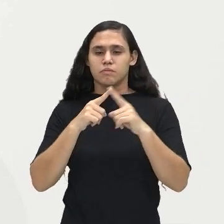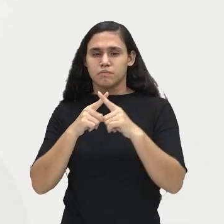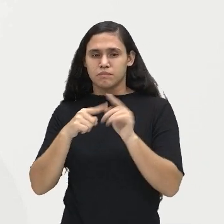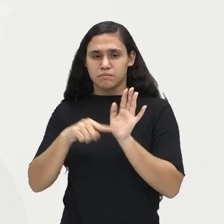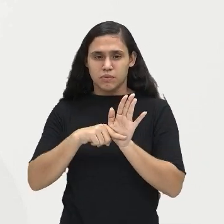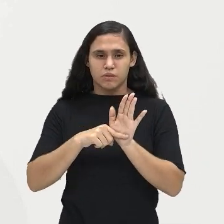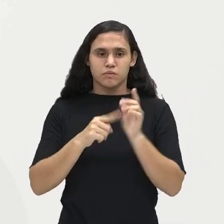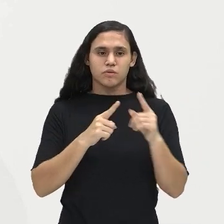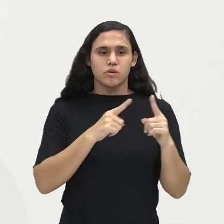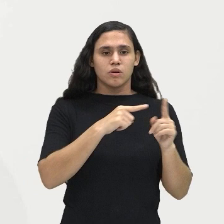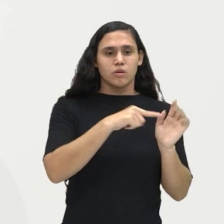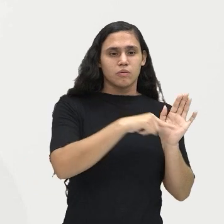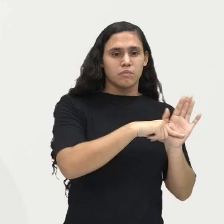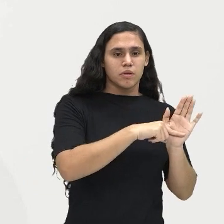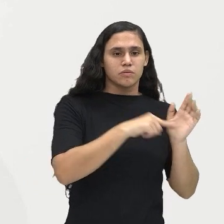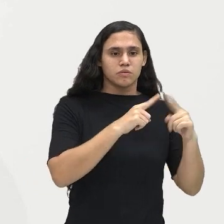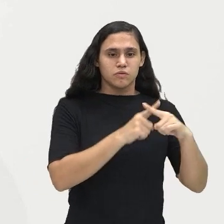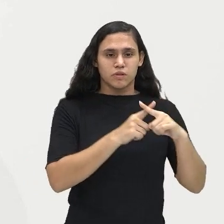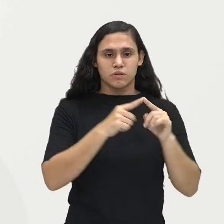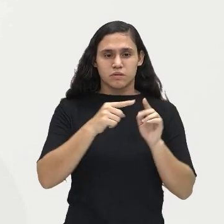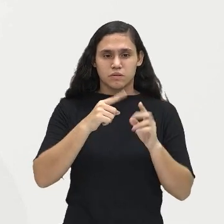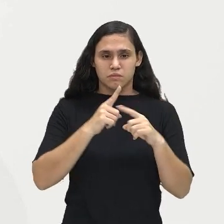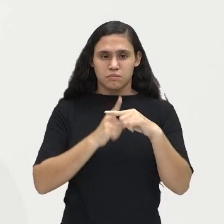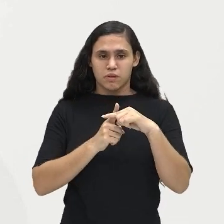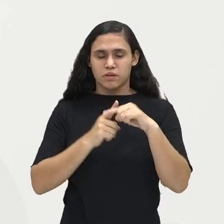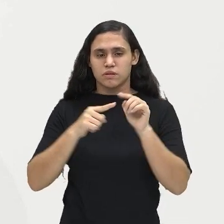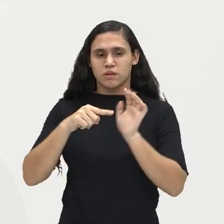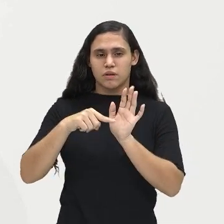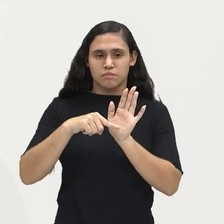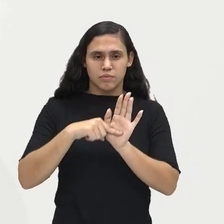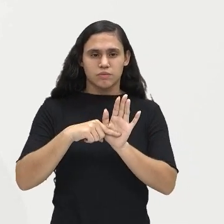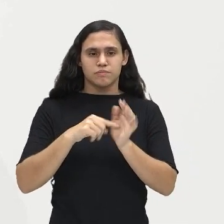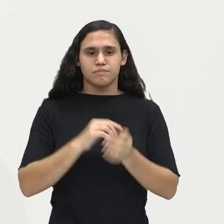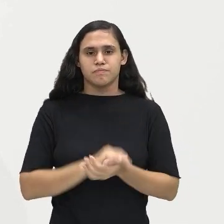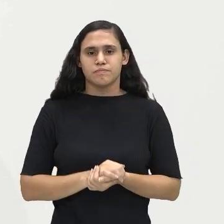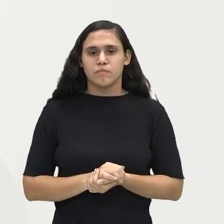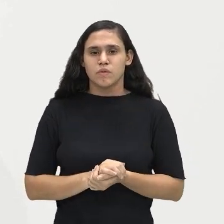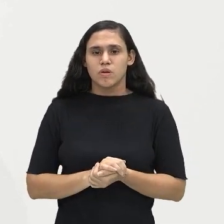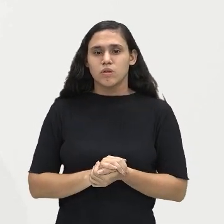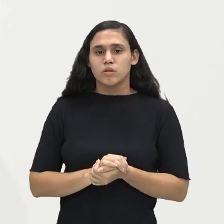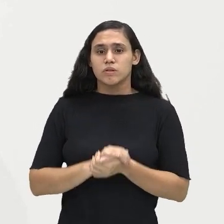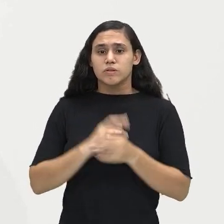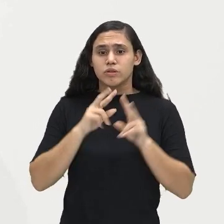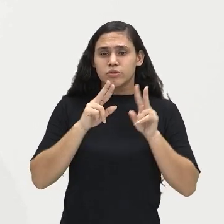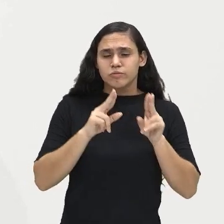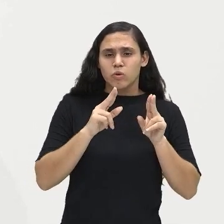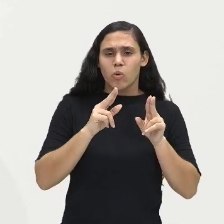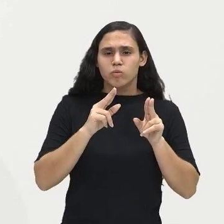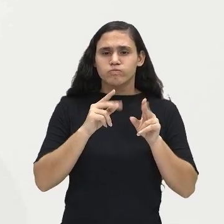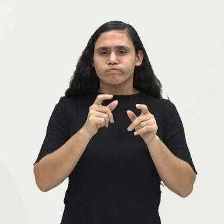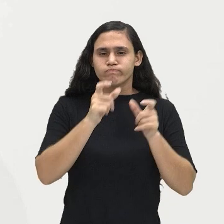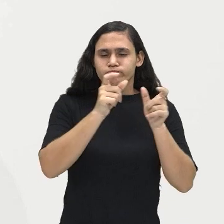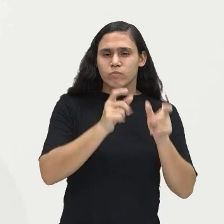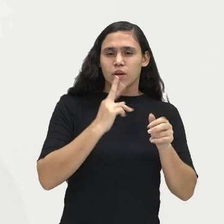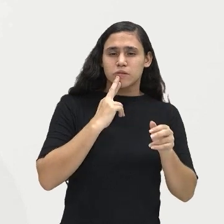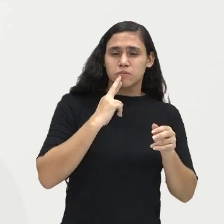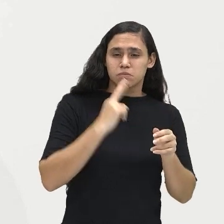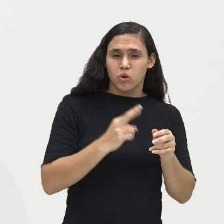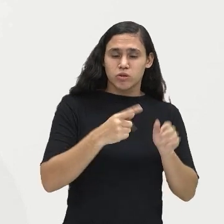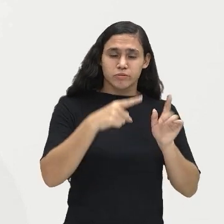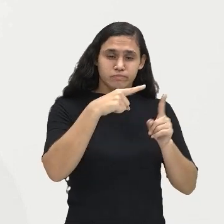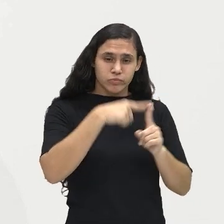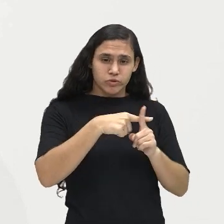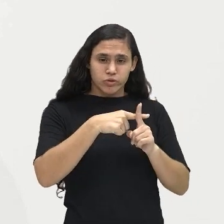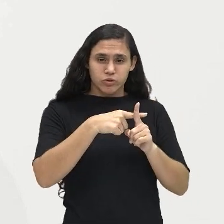Aqui tem a síntese. Sinais iguais nos fatores, o produto é positivo. Sinais iguais, resultado positivo.